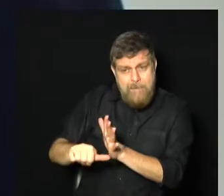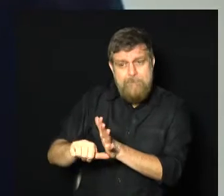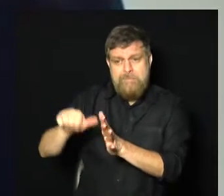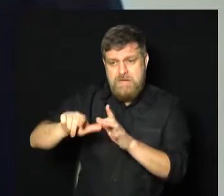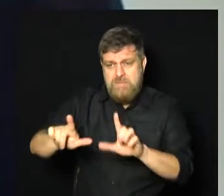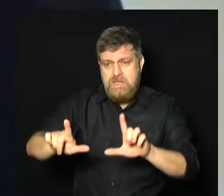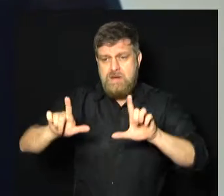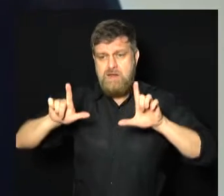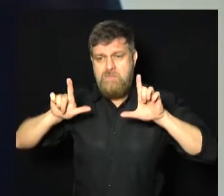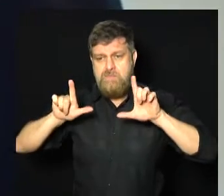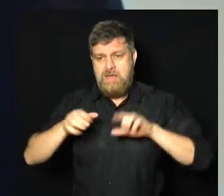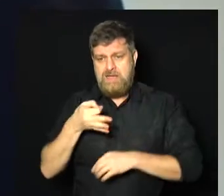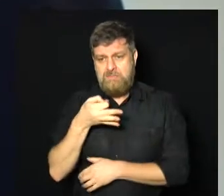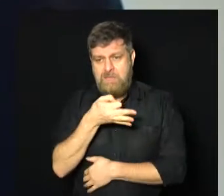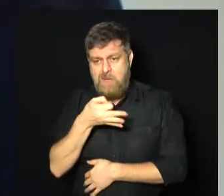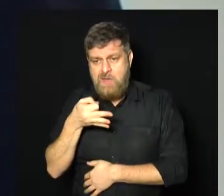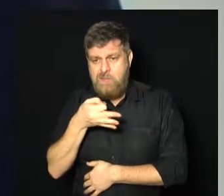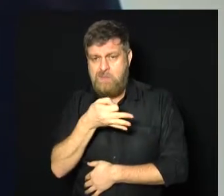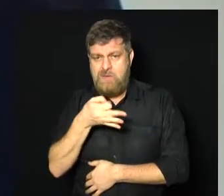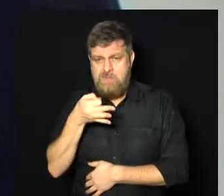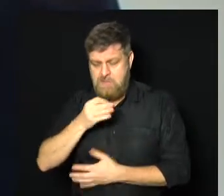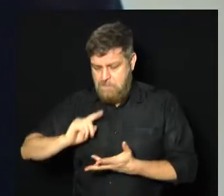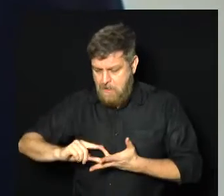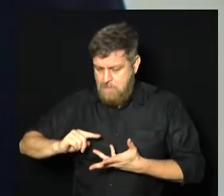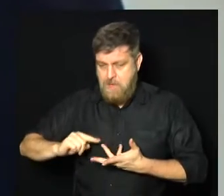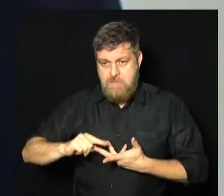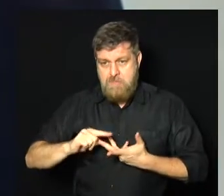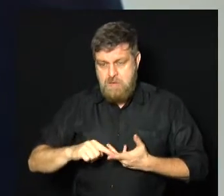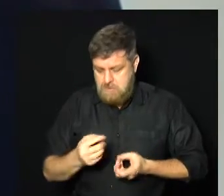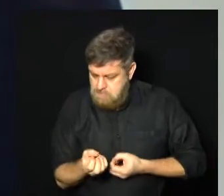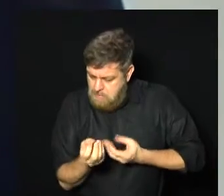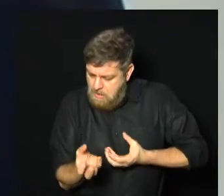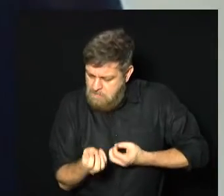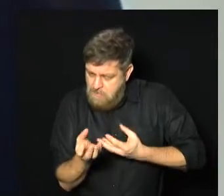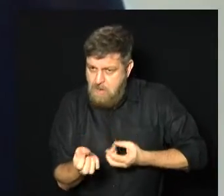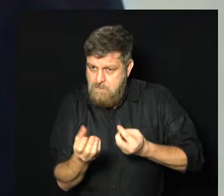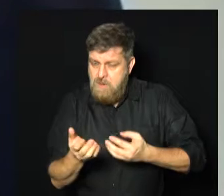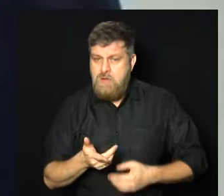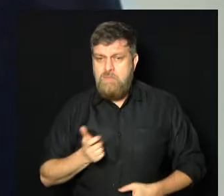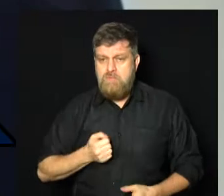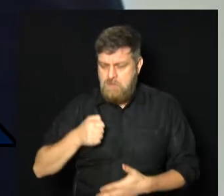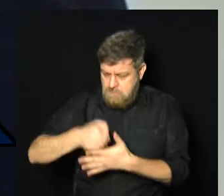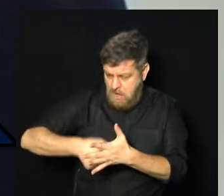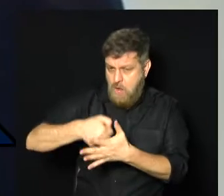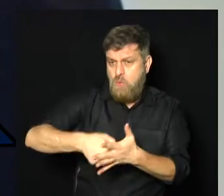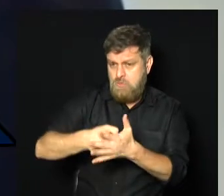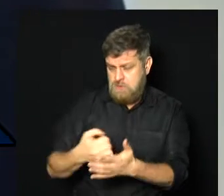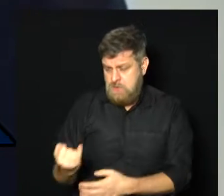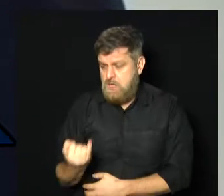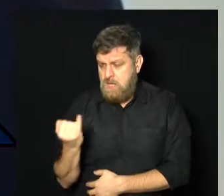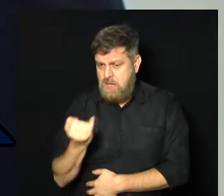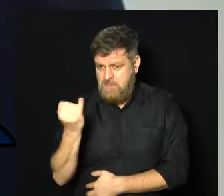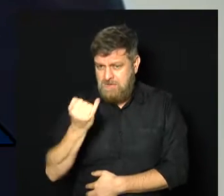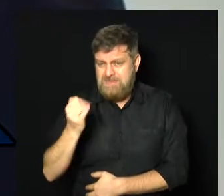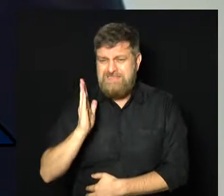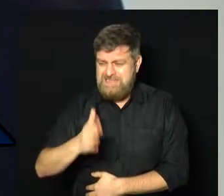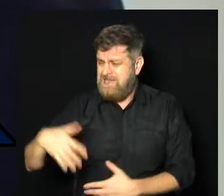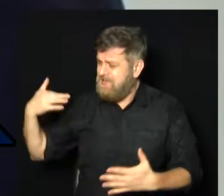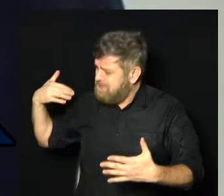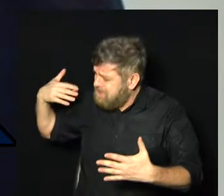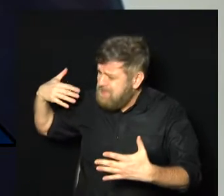primeiro, trazer aí as questões dessa pauta de reivindicação importante, legítima, que já há bastante